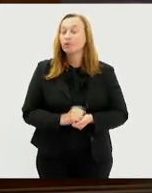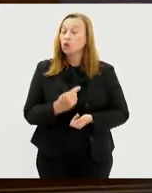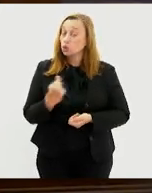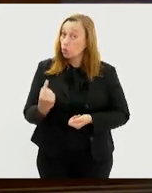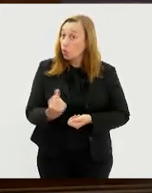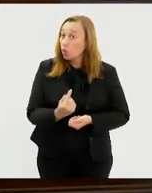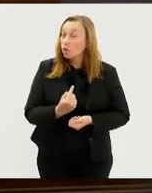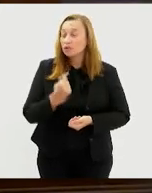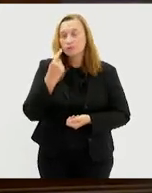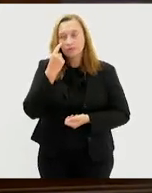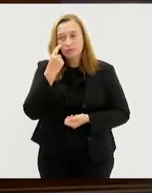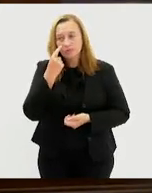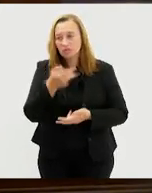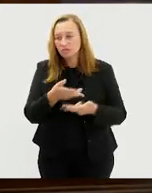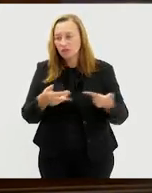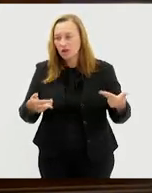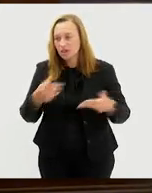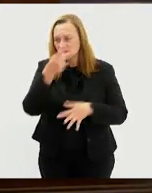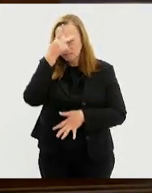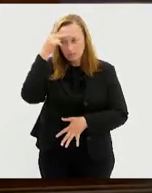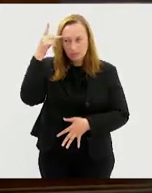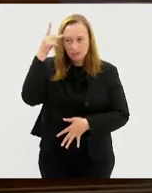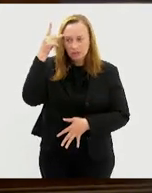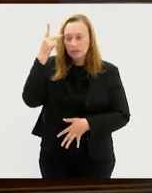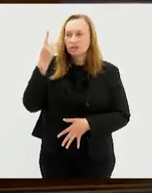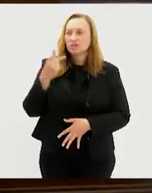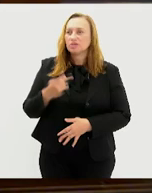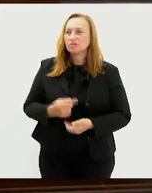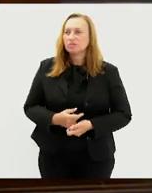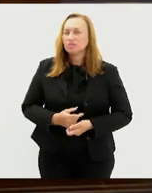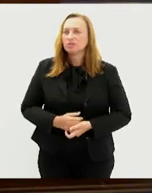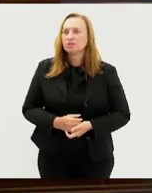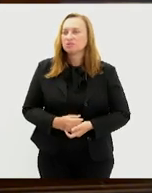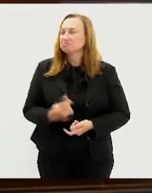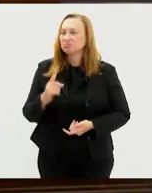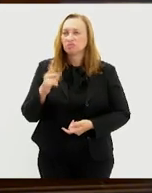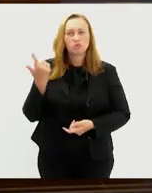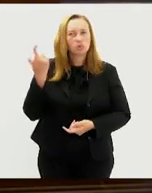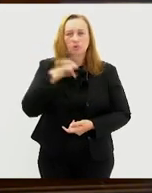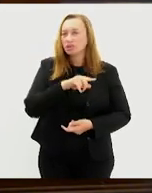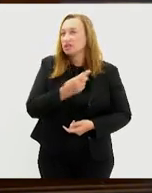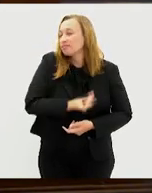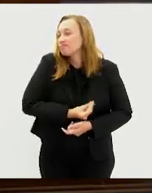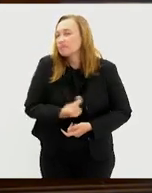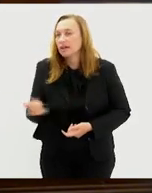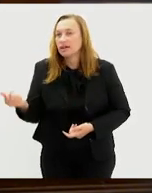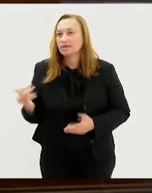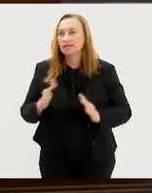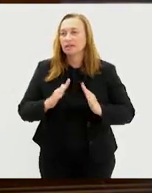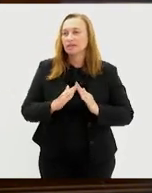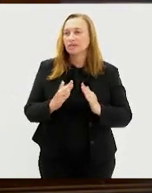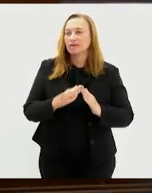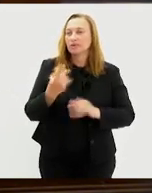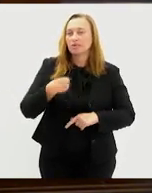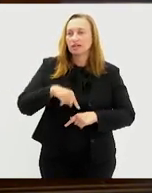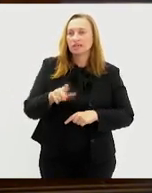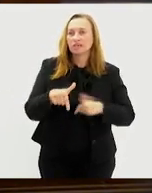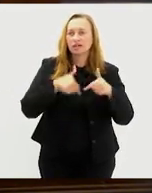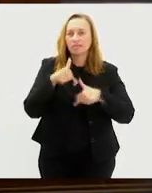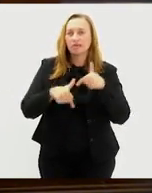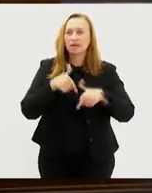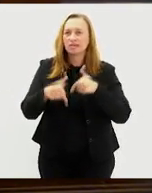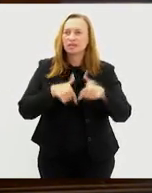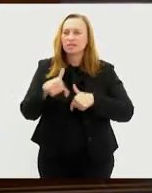vemos muitas pessoas senhor presidente que não consegue sair de casa para ir trabalhar e tantas